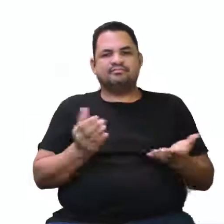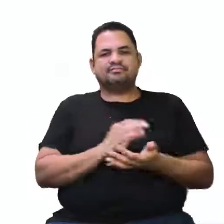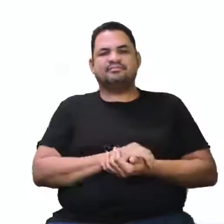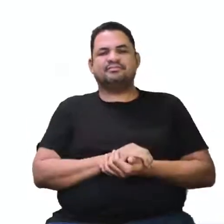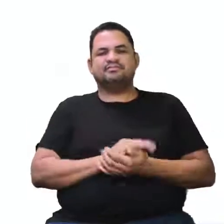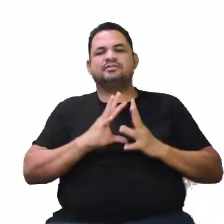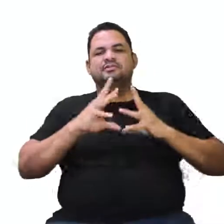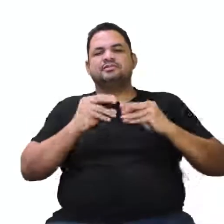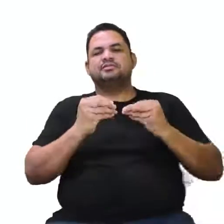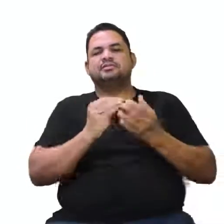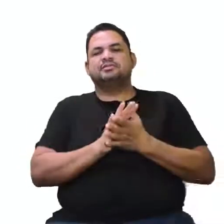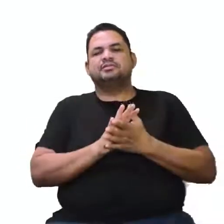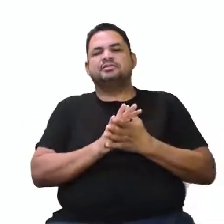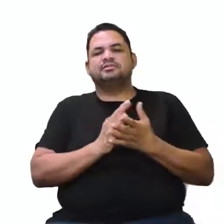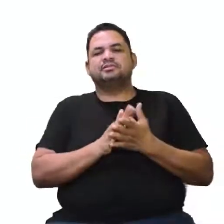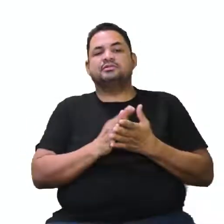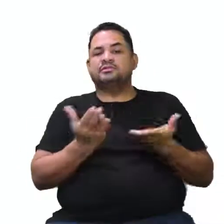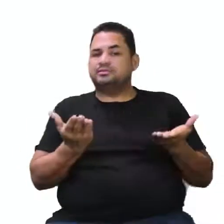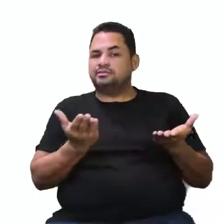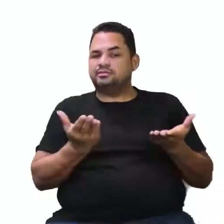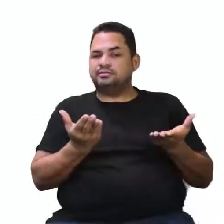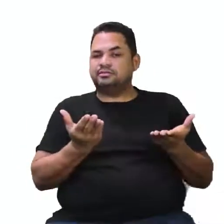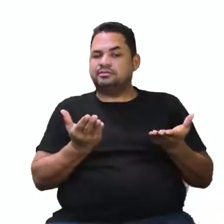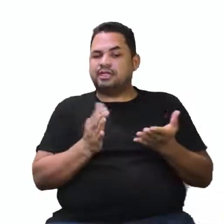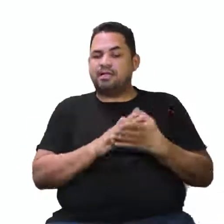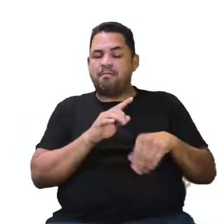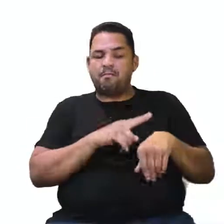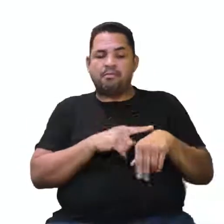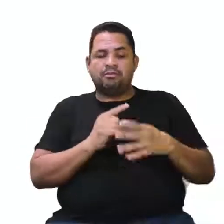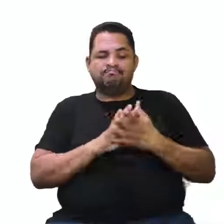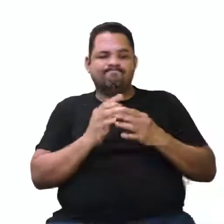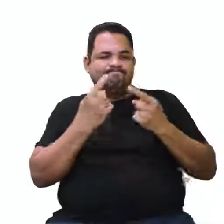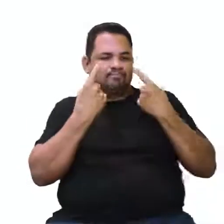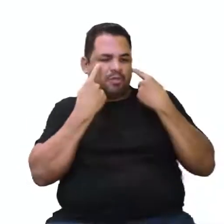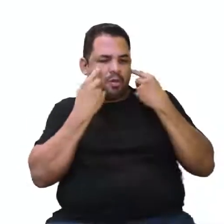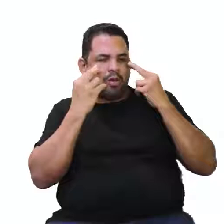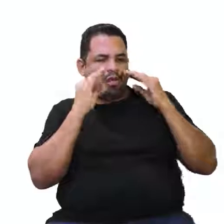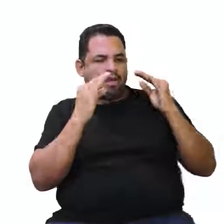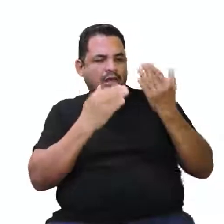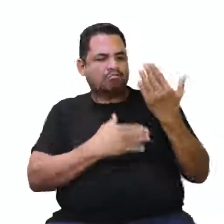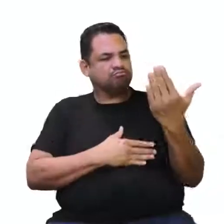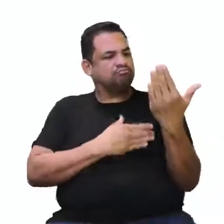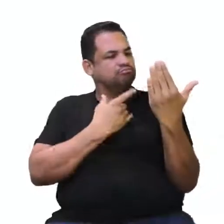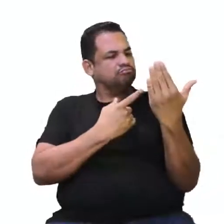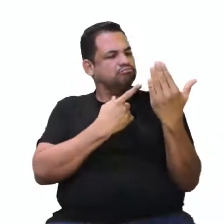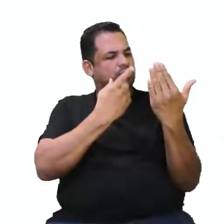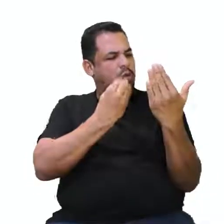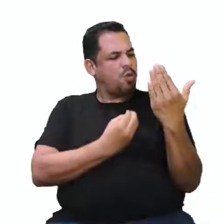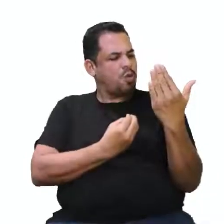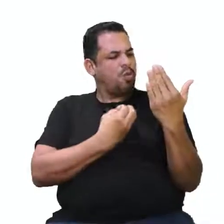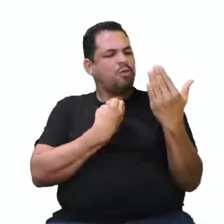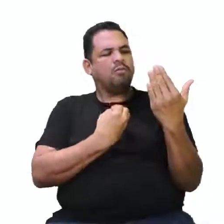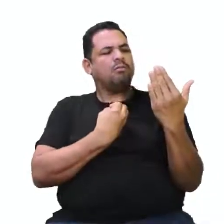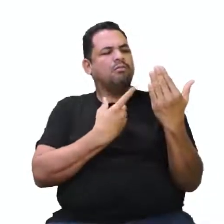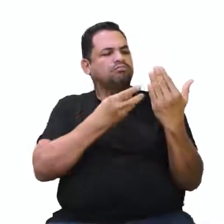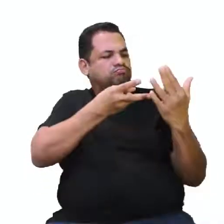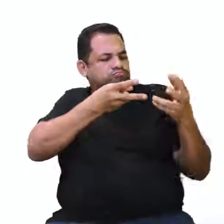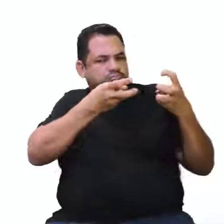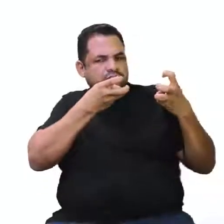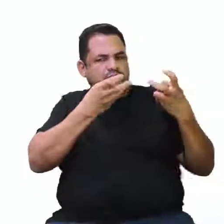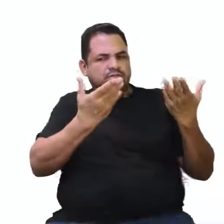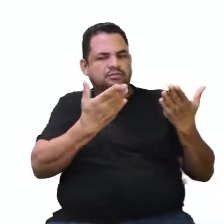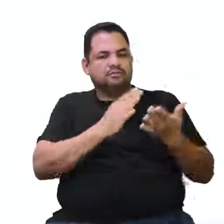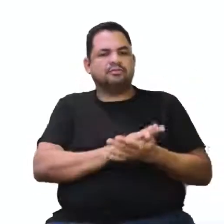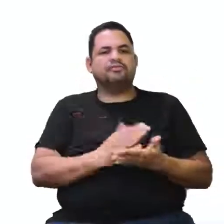né? Tudo isso vai estar em jogo, né? Esse momento do olhar-se no espelho. Então, como você se